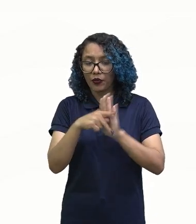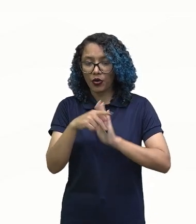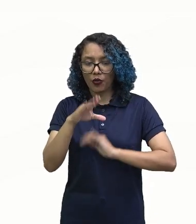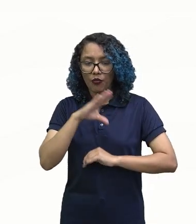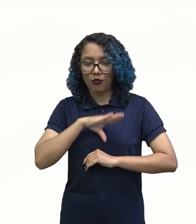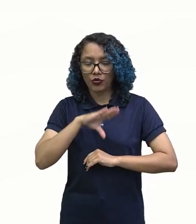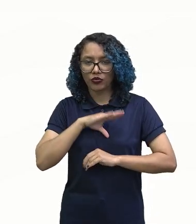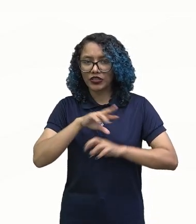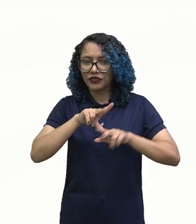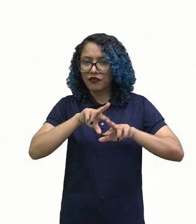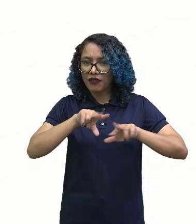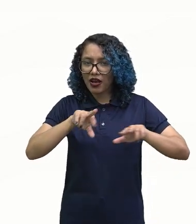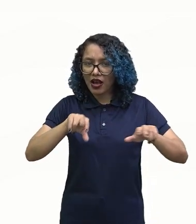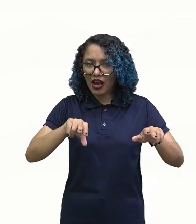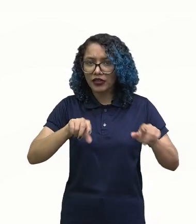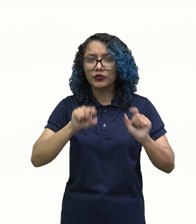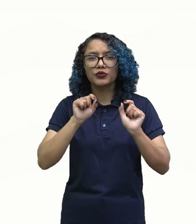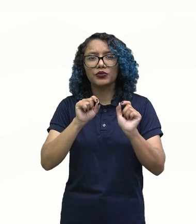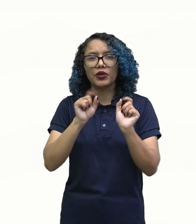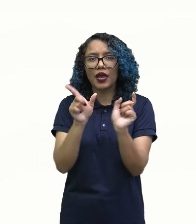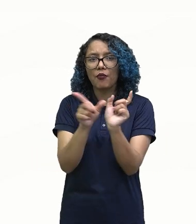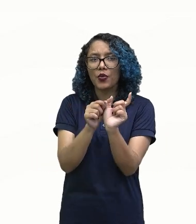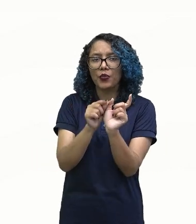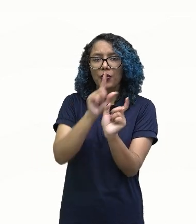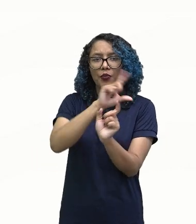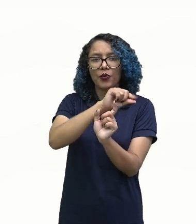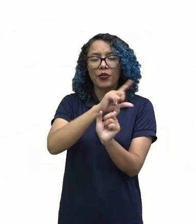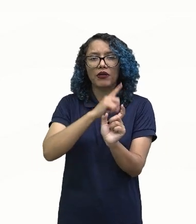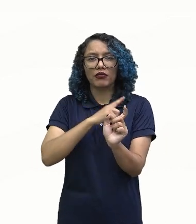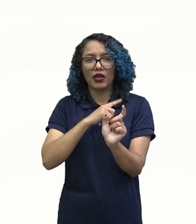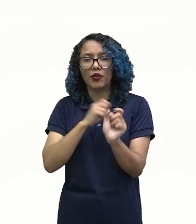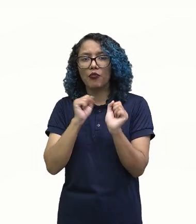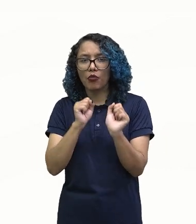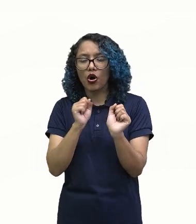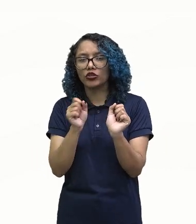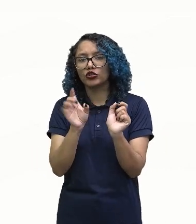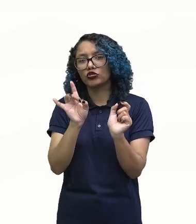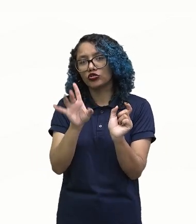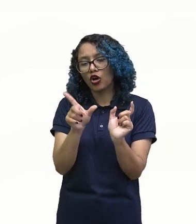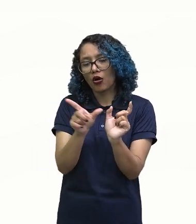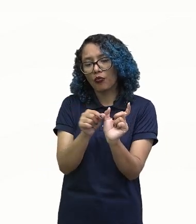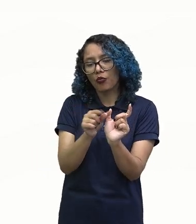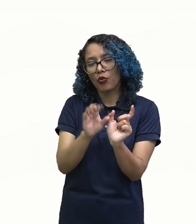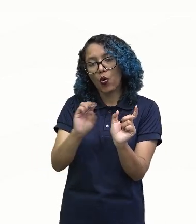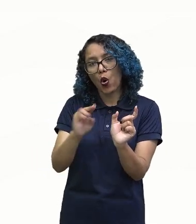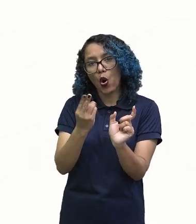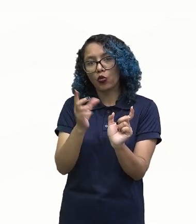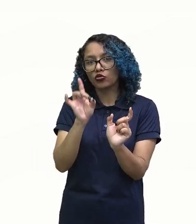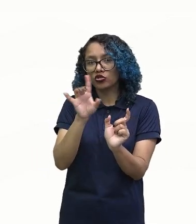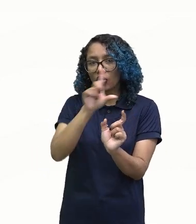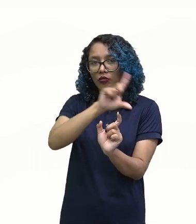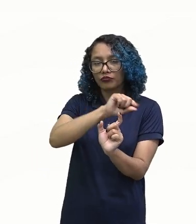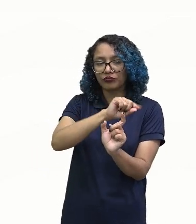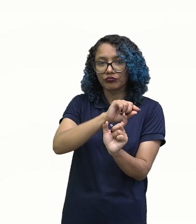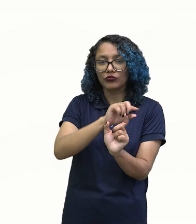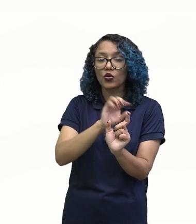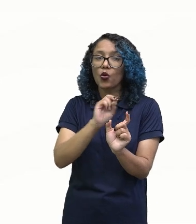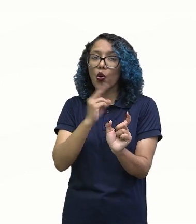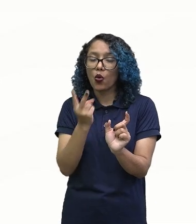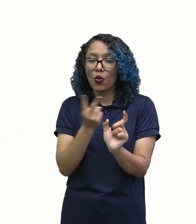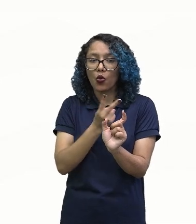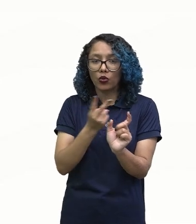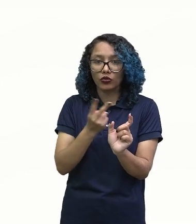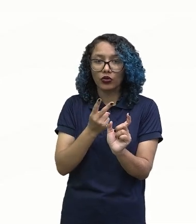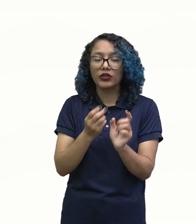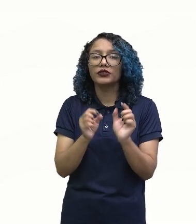são formadas por prefixos e sufixos, ou só por prefixo, ou só por sufixo. E cada uma delas vão ganhando os